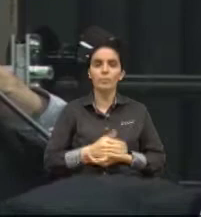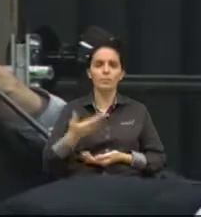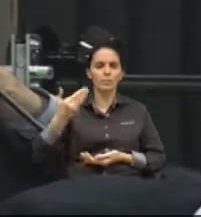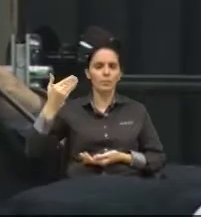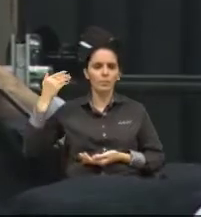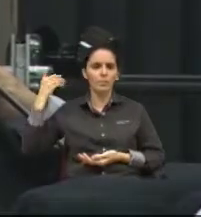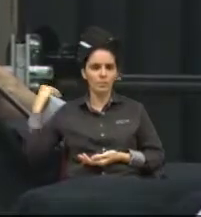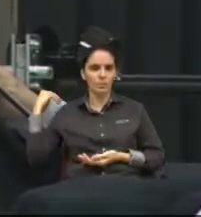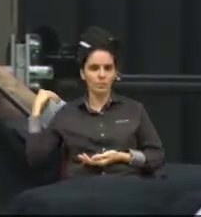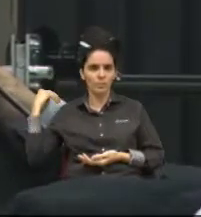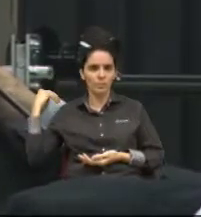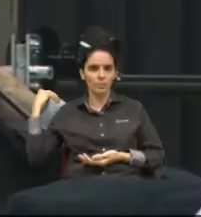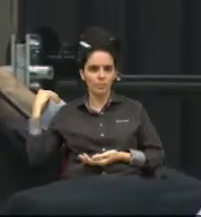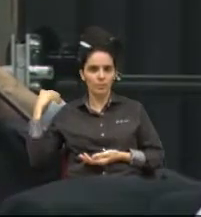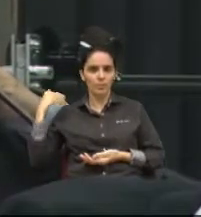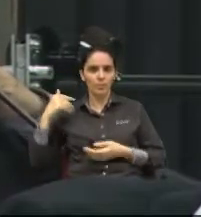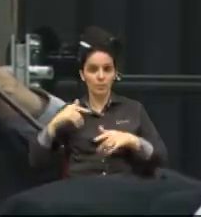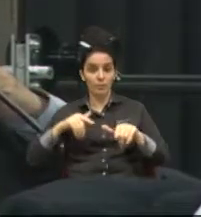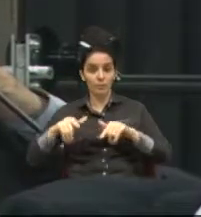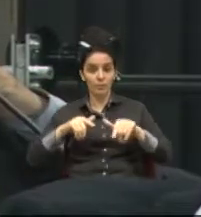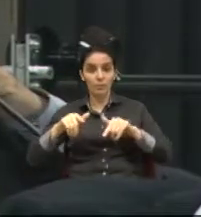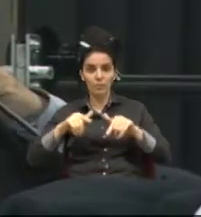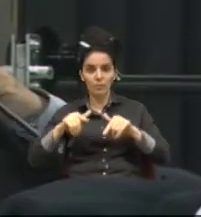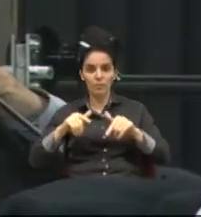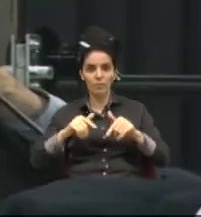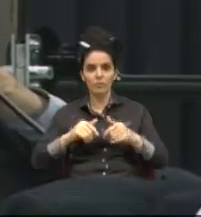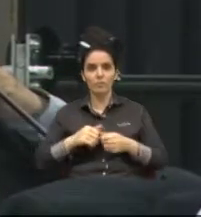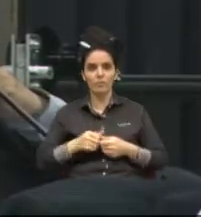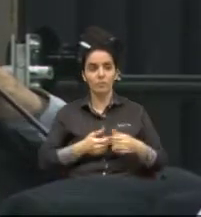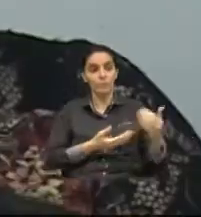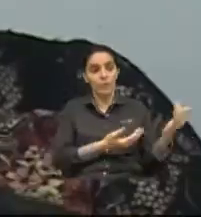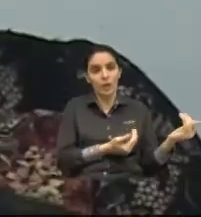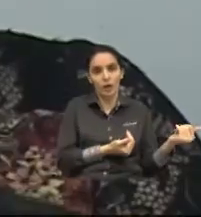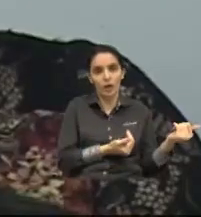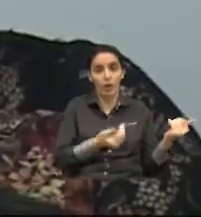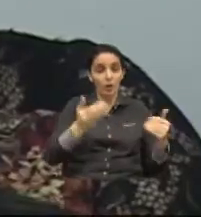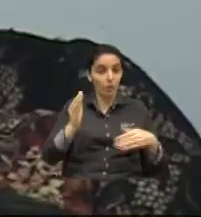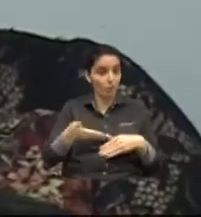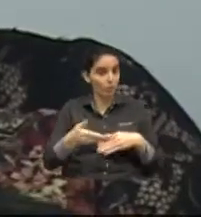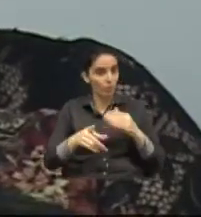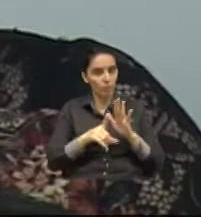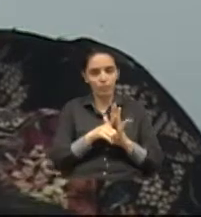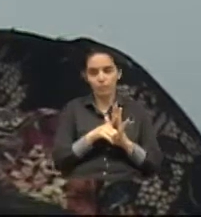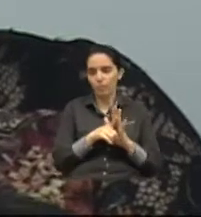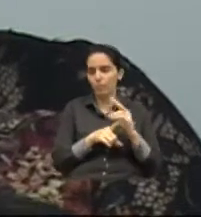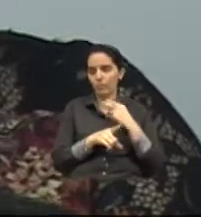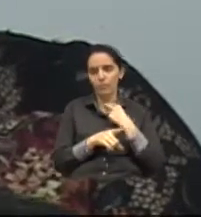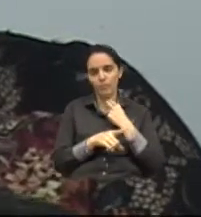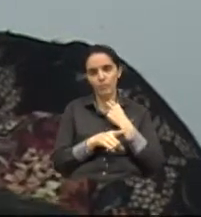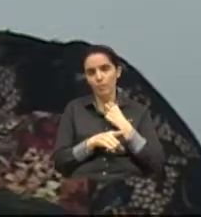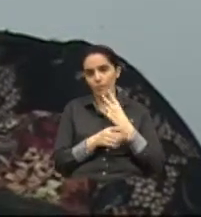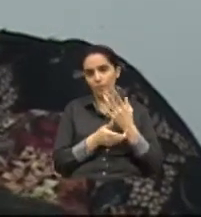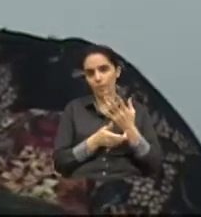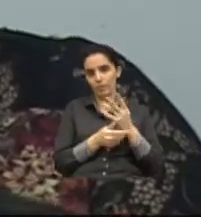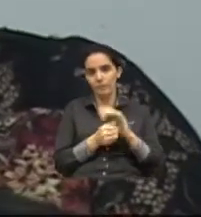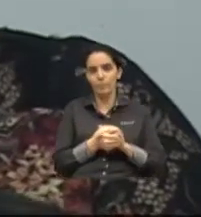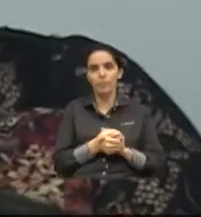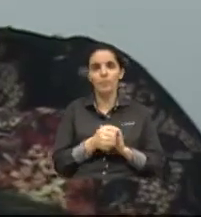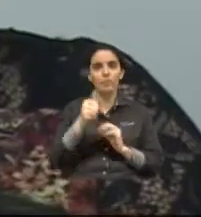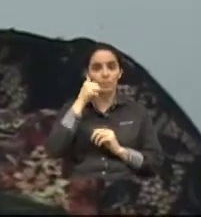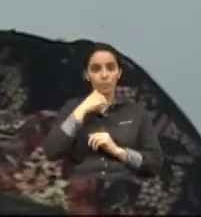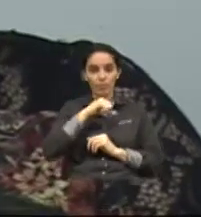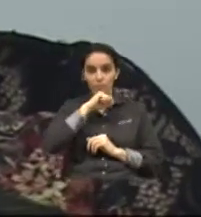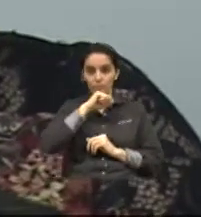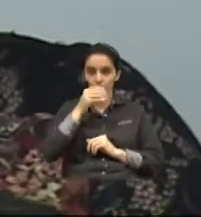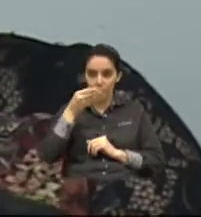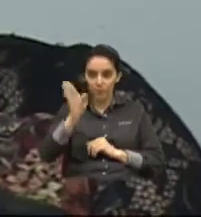antigamente a gente se podia trabalhar quando mais jovem. Hoje a nossa lei não dá esse direito, e as mães têm que trabalhar,